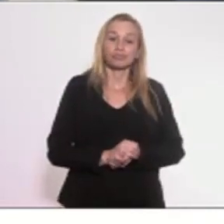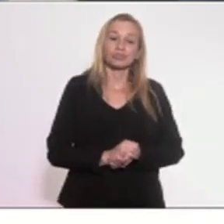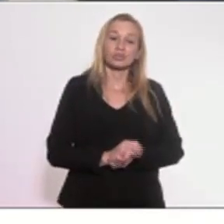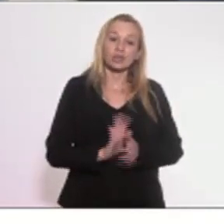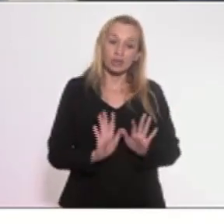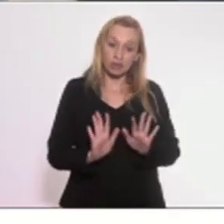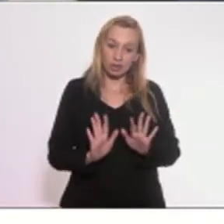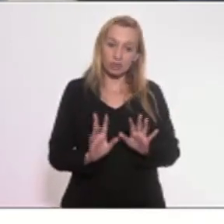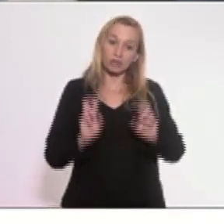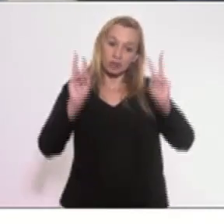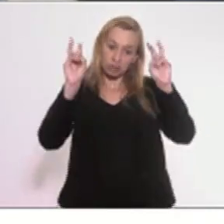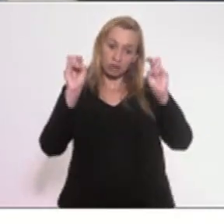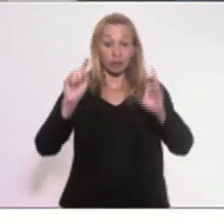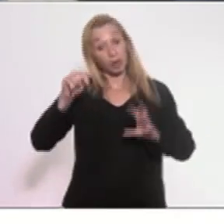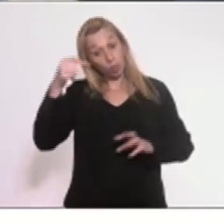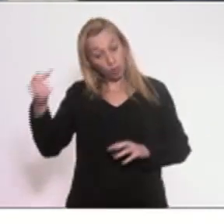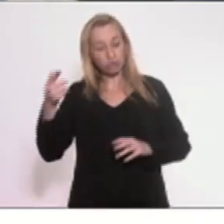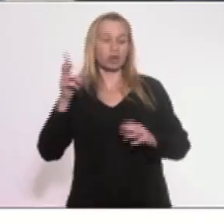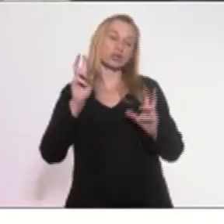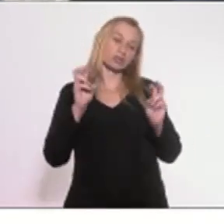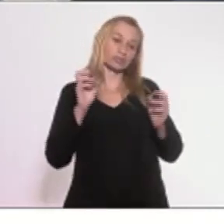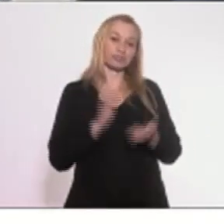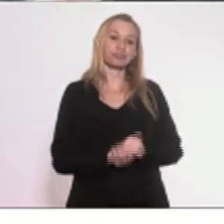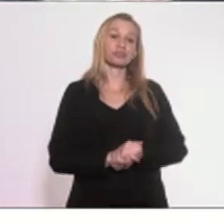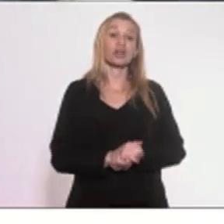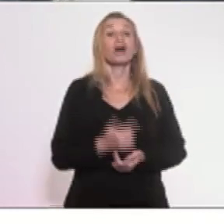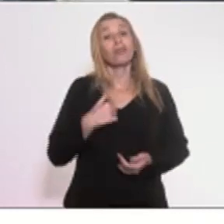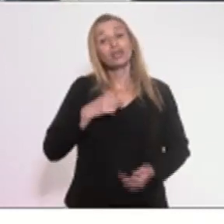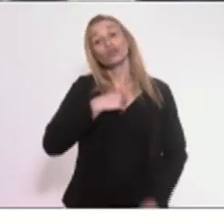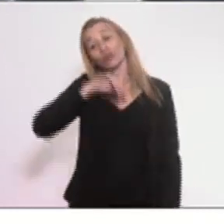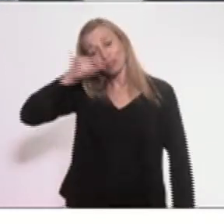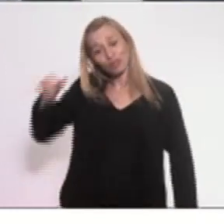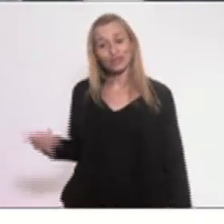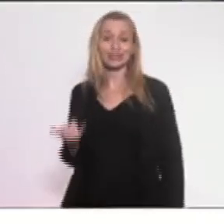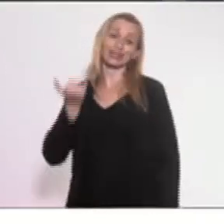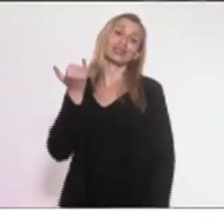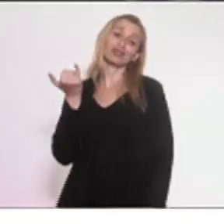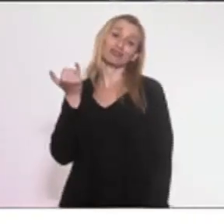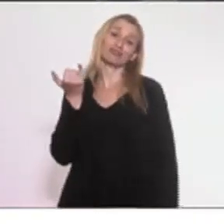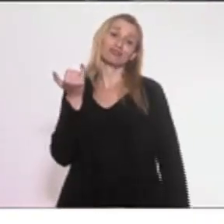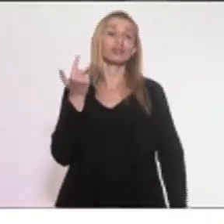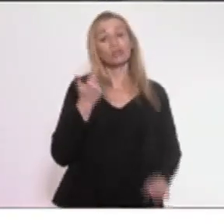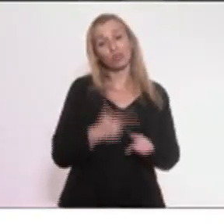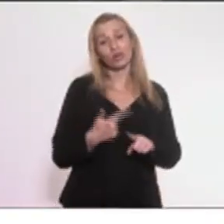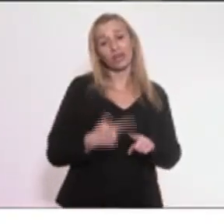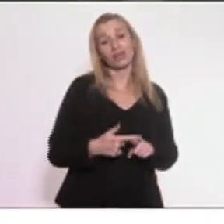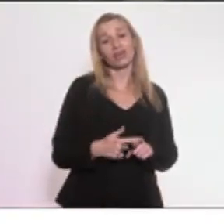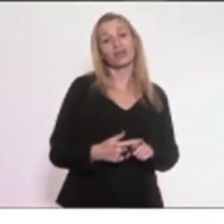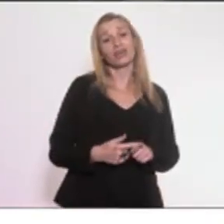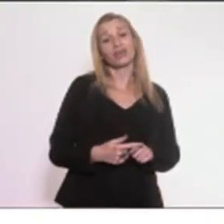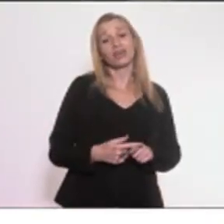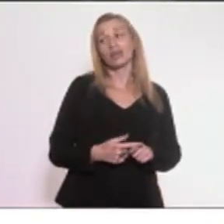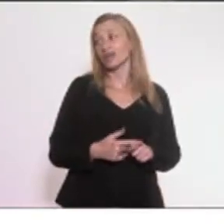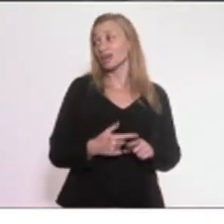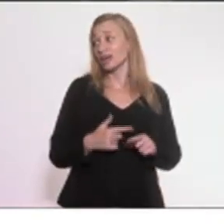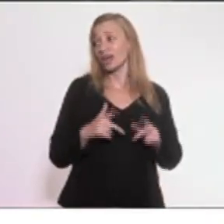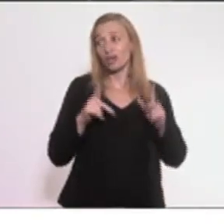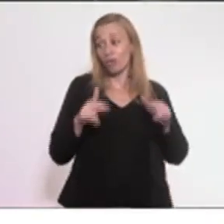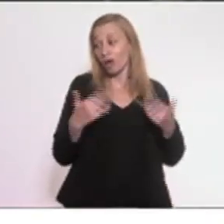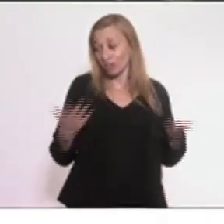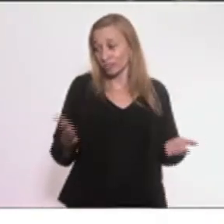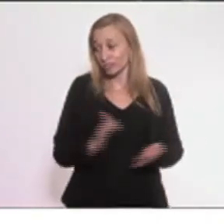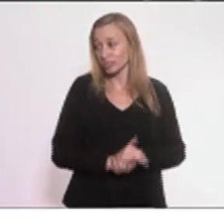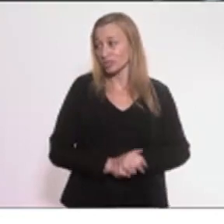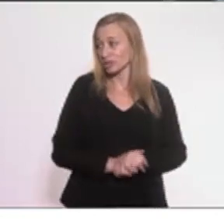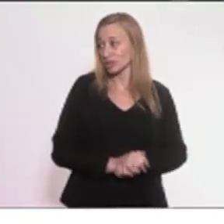só, o tema é sobre outra questão. Eu sei, mas eu estou aproveitando... Porque exatamente essas questões. Eu não vou